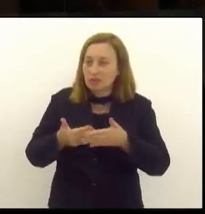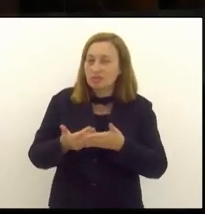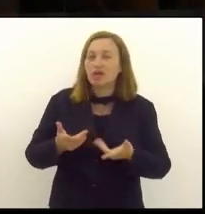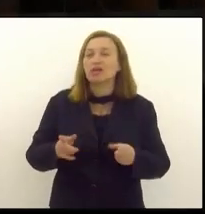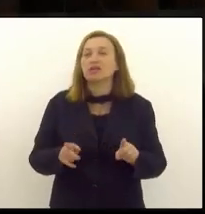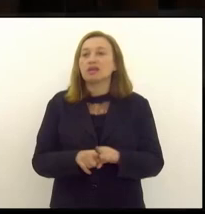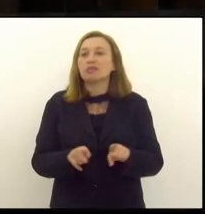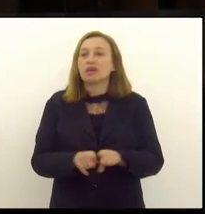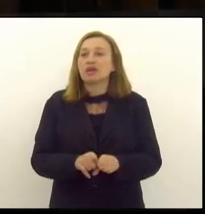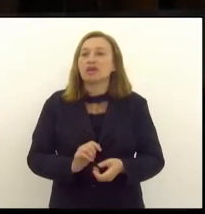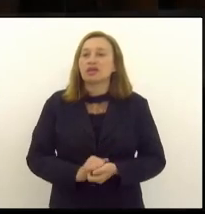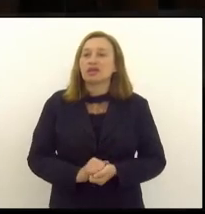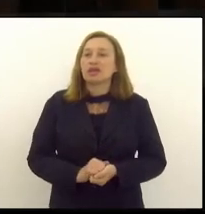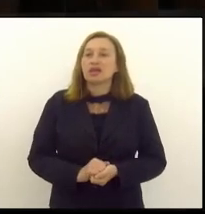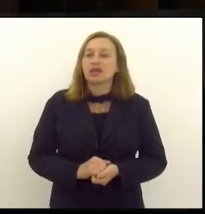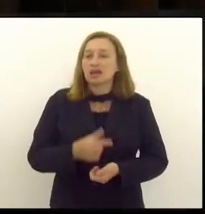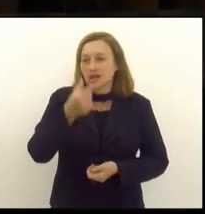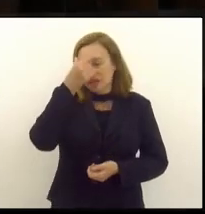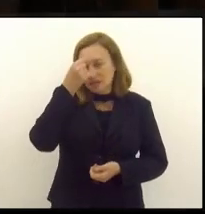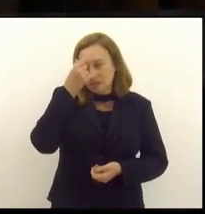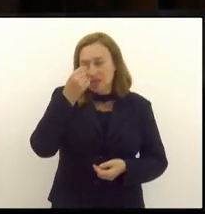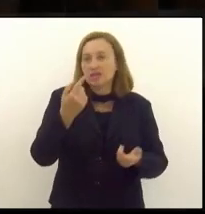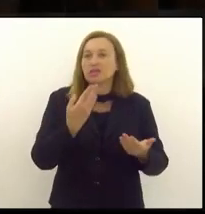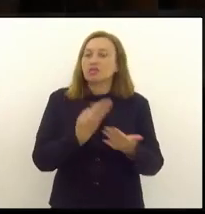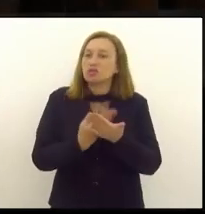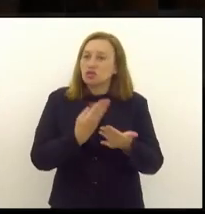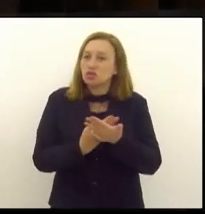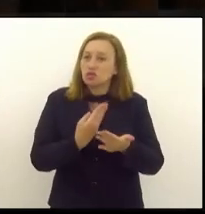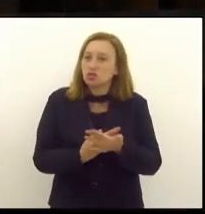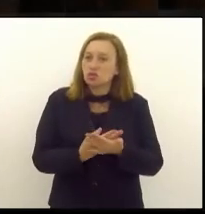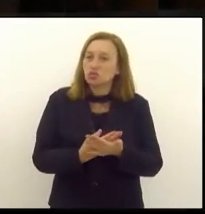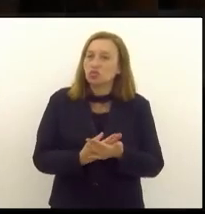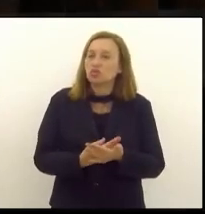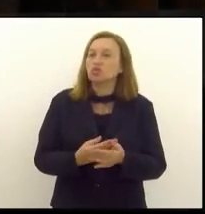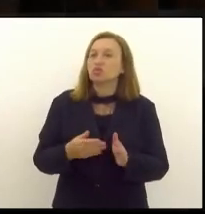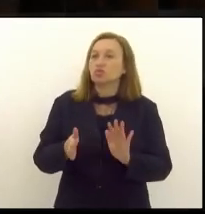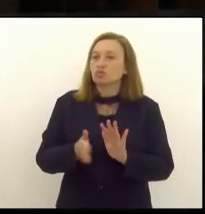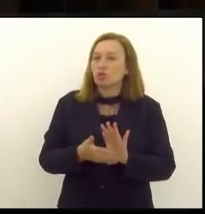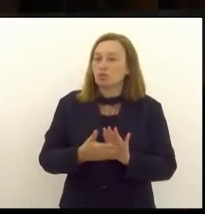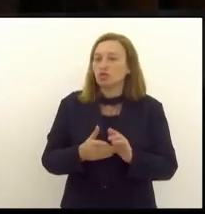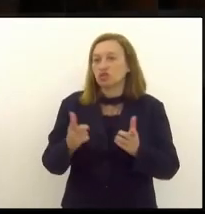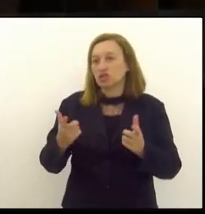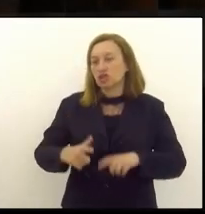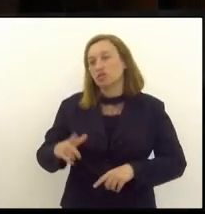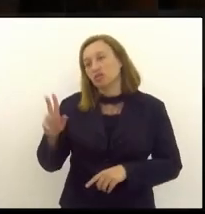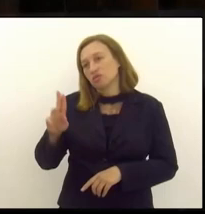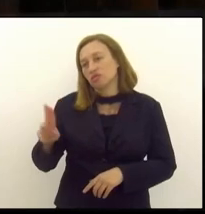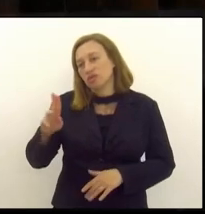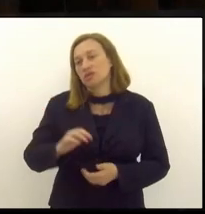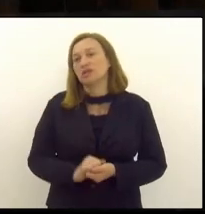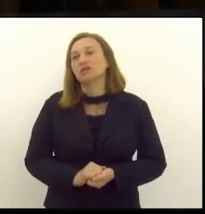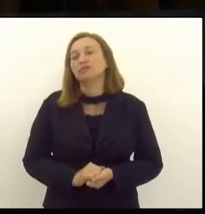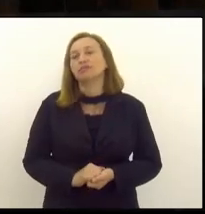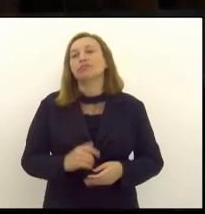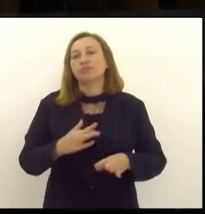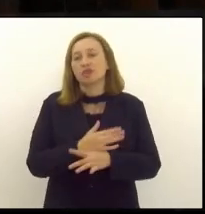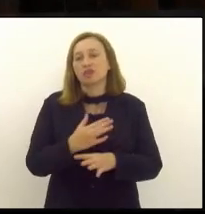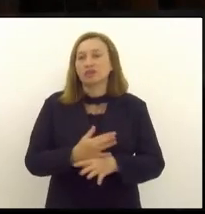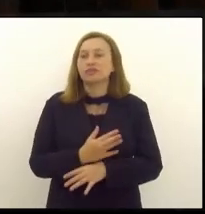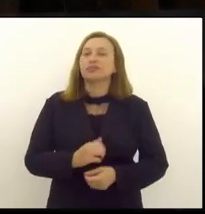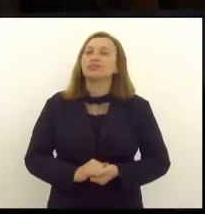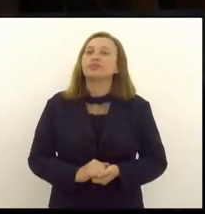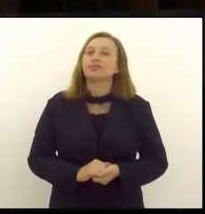muito da academia e dos estudos que vêm sendo proporcionados, executados naquela cidade, em